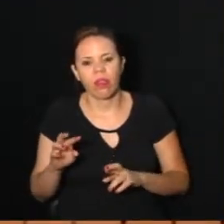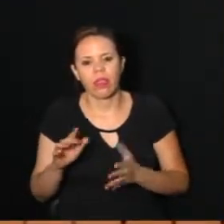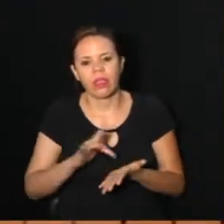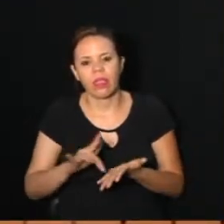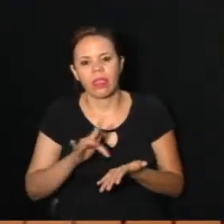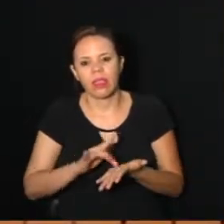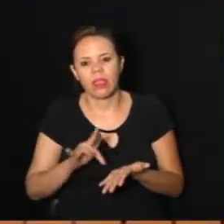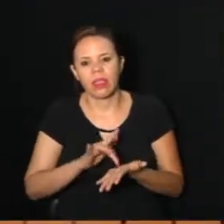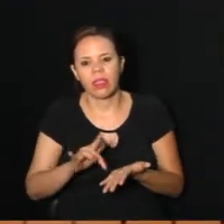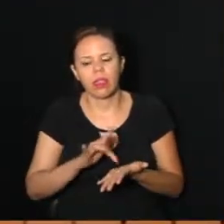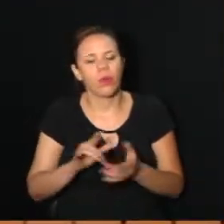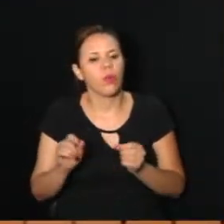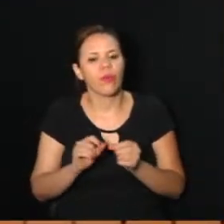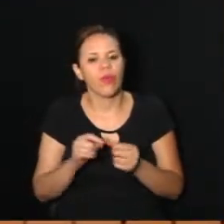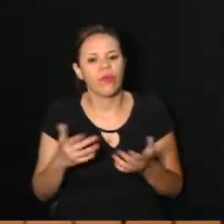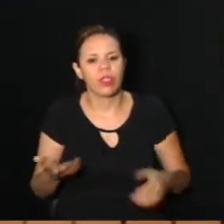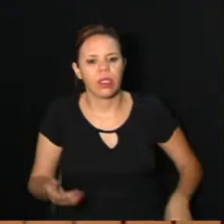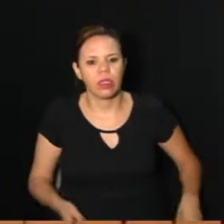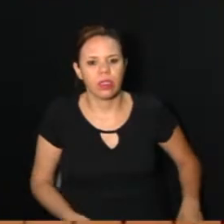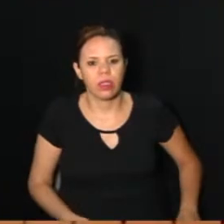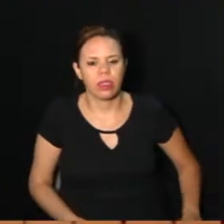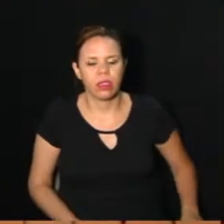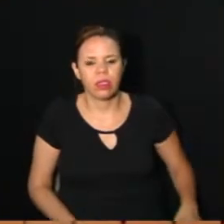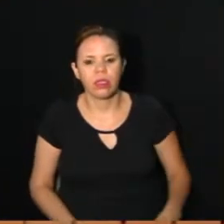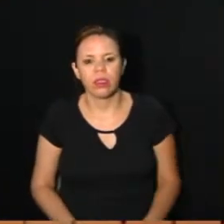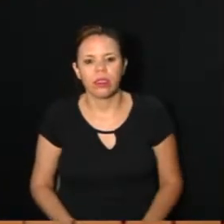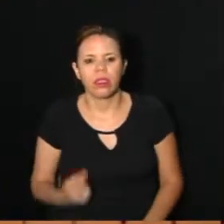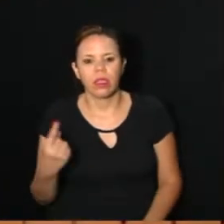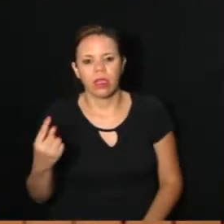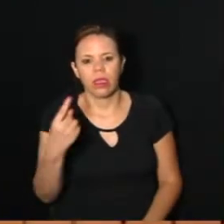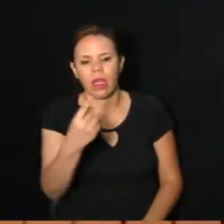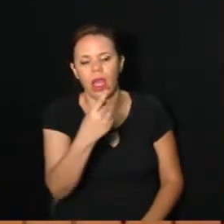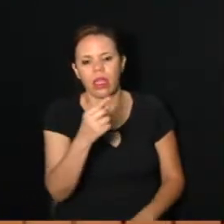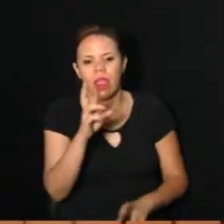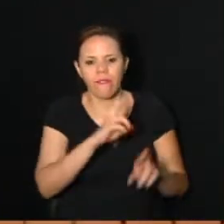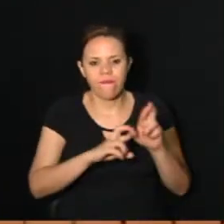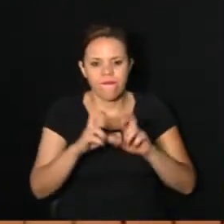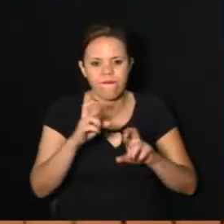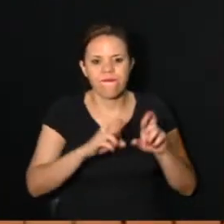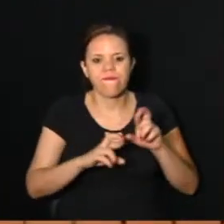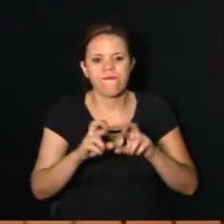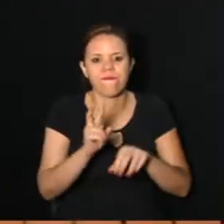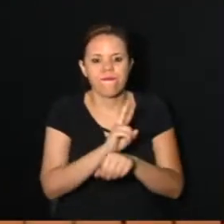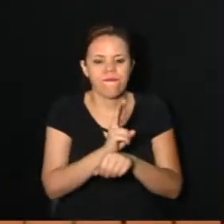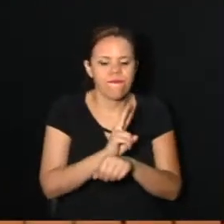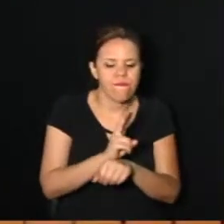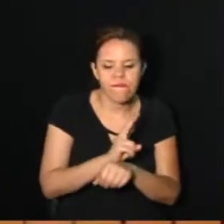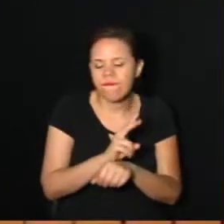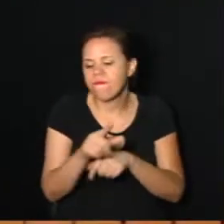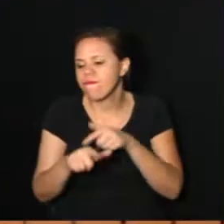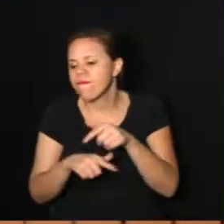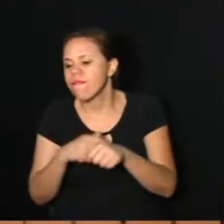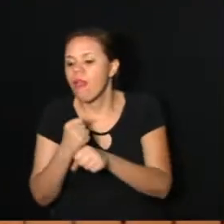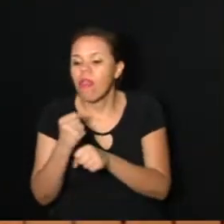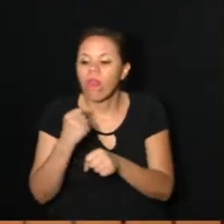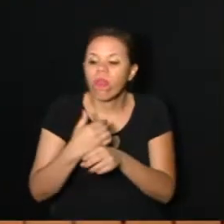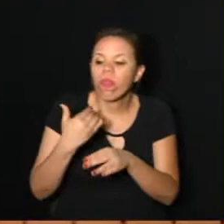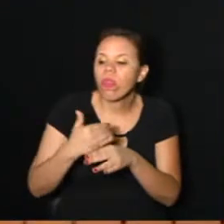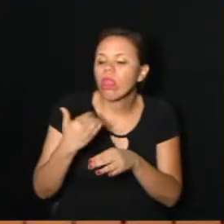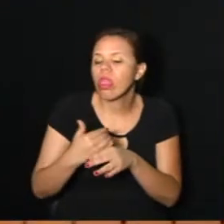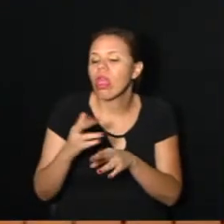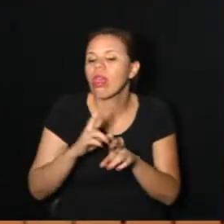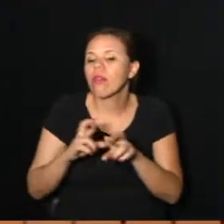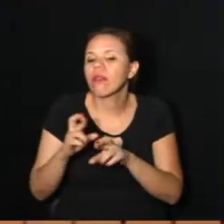O que nós vamos fazer? Nós vamos dar um tablet para cada fiscal de pontos comerciais e obra. Com isso,